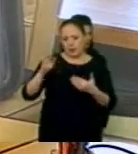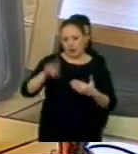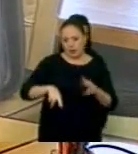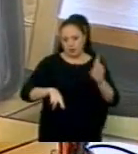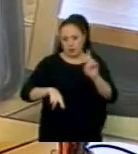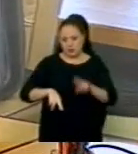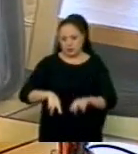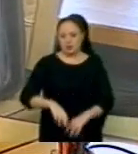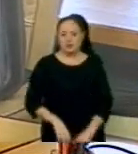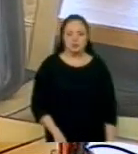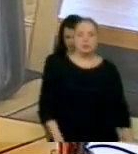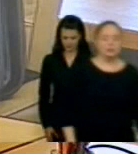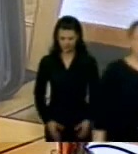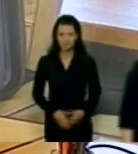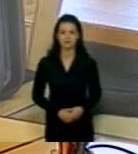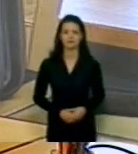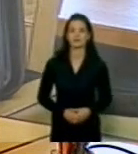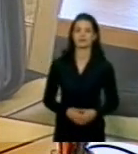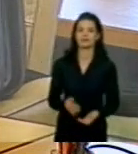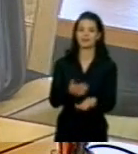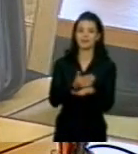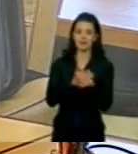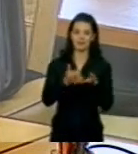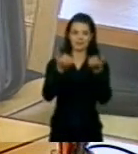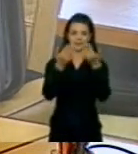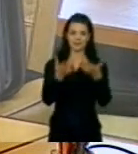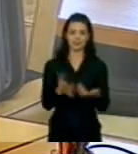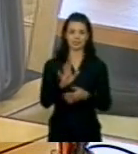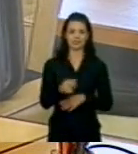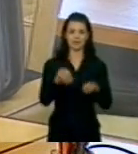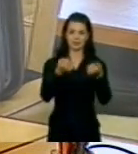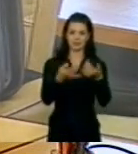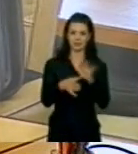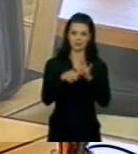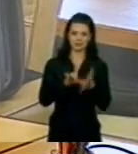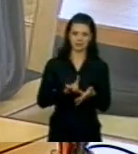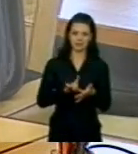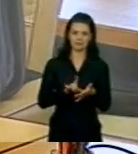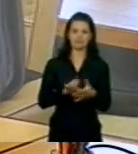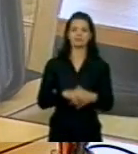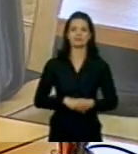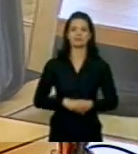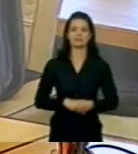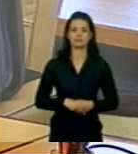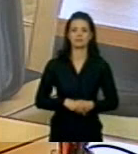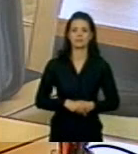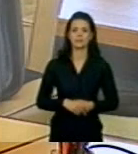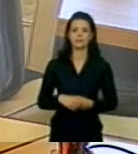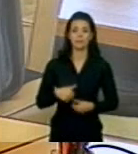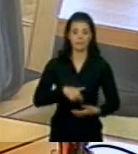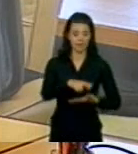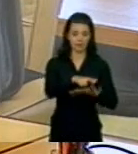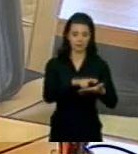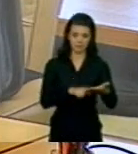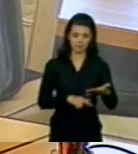que defluem da pretensão inicial, tal como deduzida. Eis que este relatório,